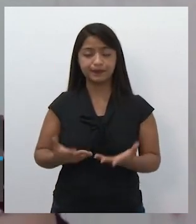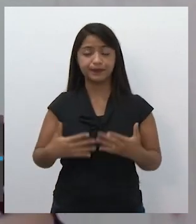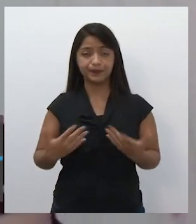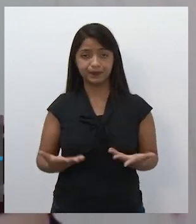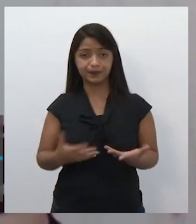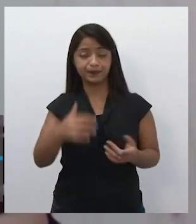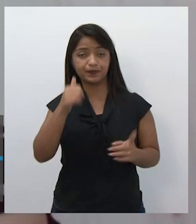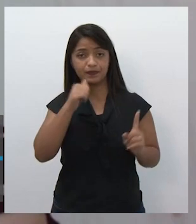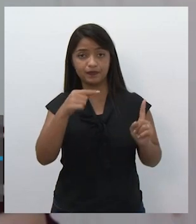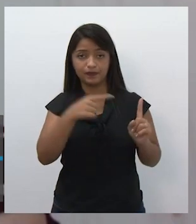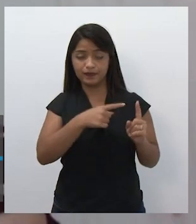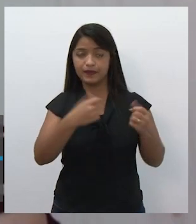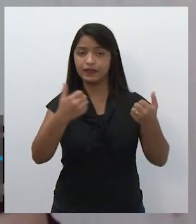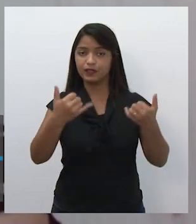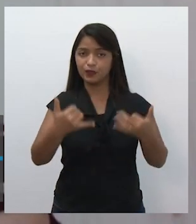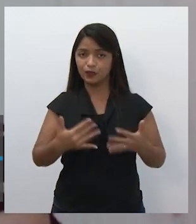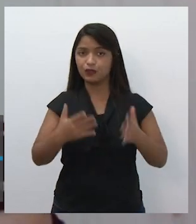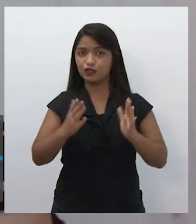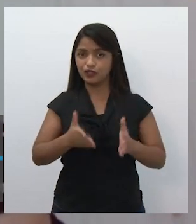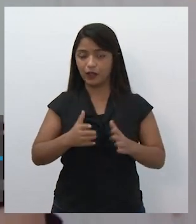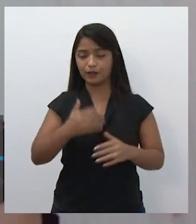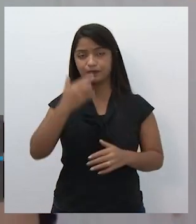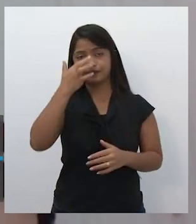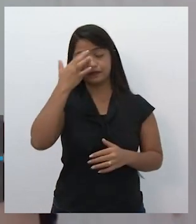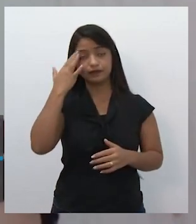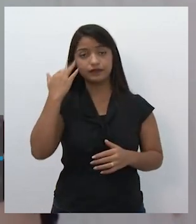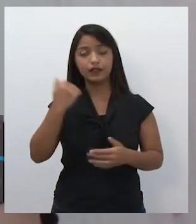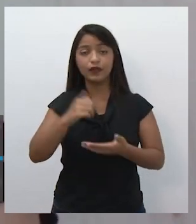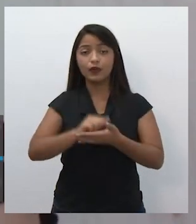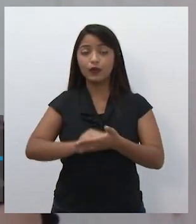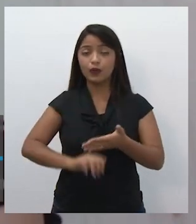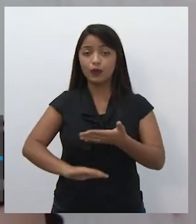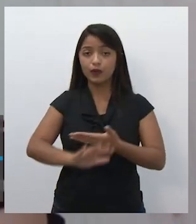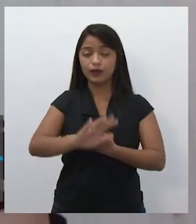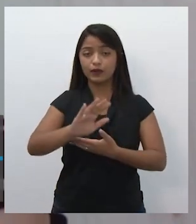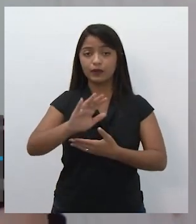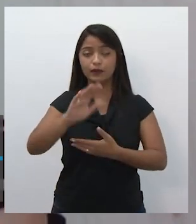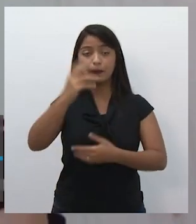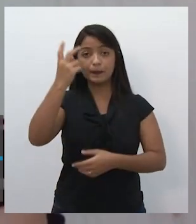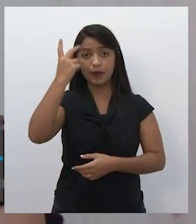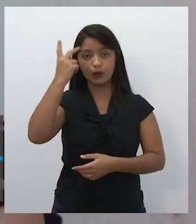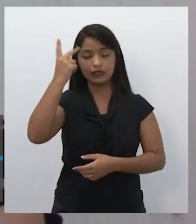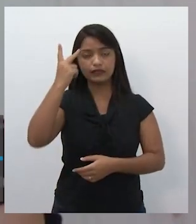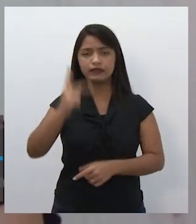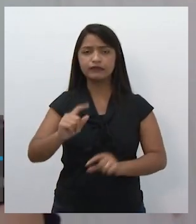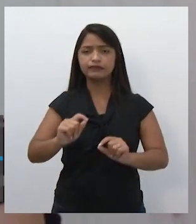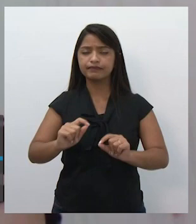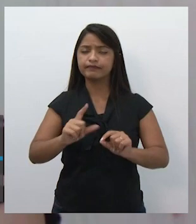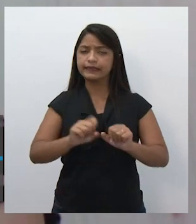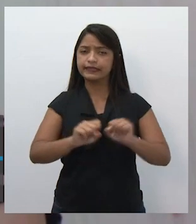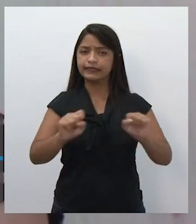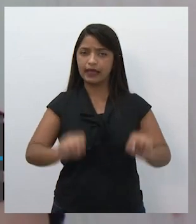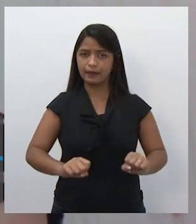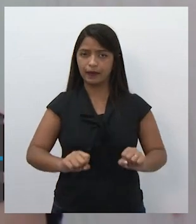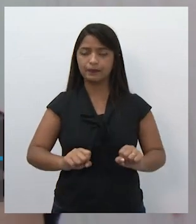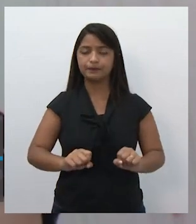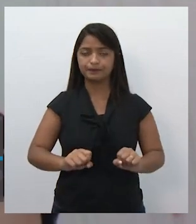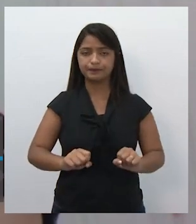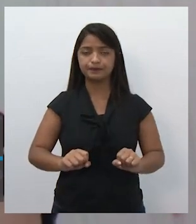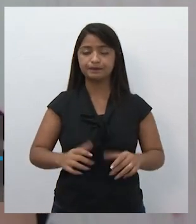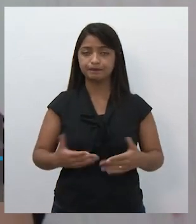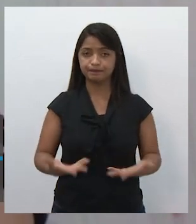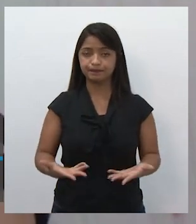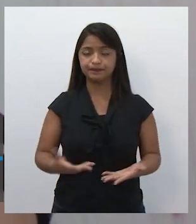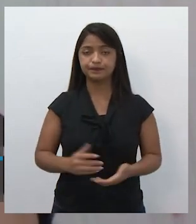há pouco, professor Acácio, o currículo paulista é um currículo de sistema, tá? Então,